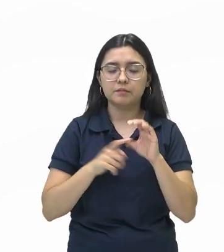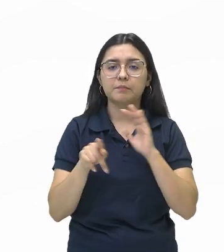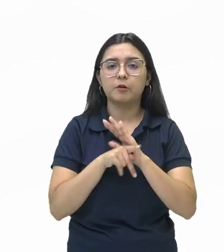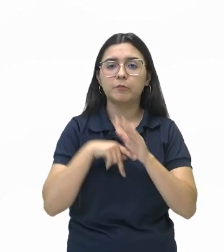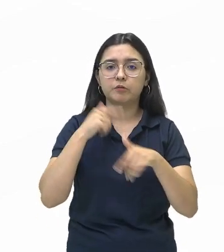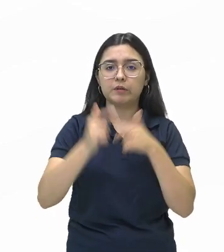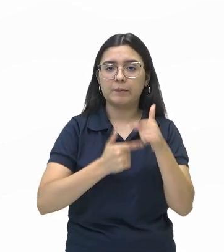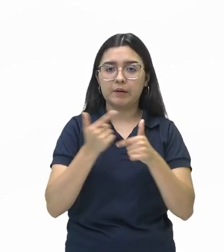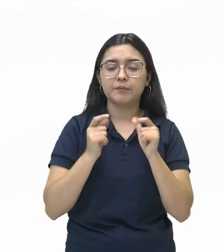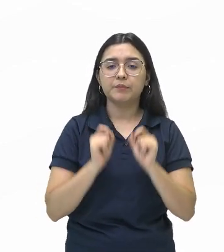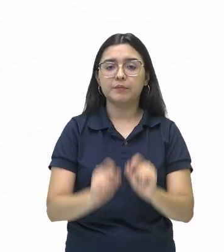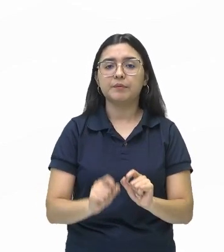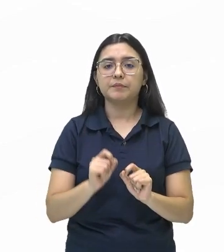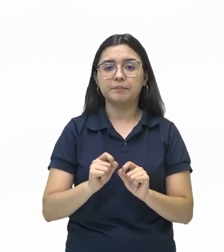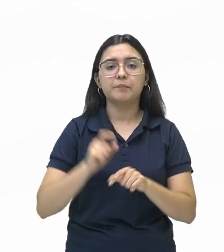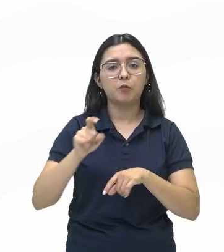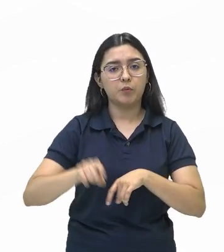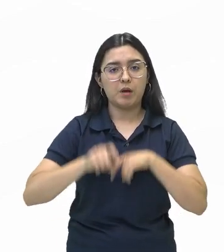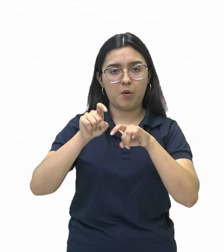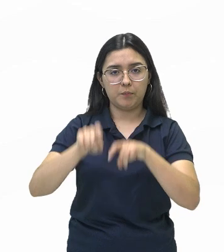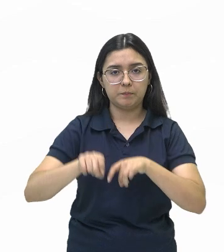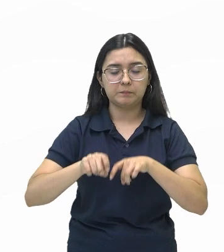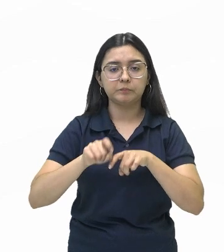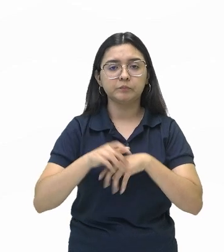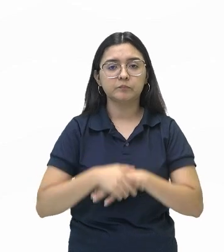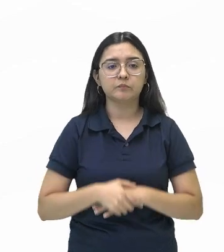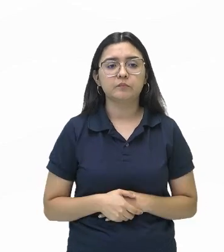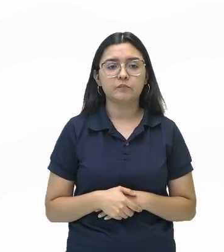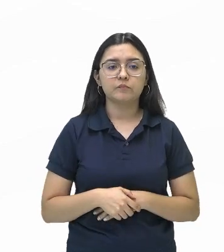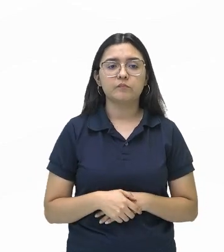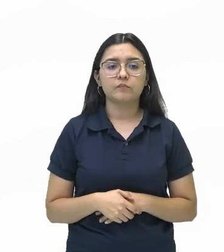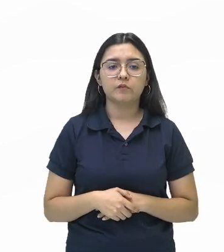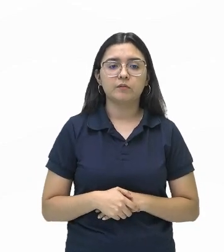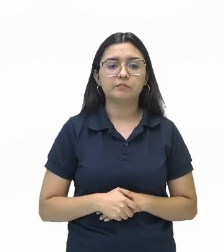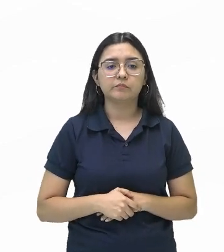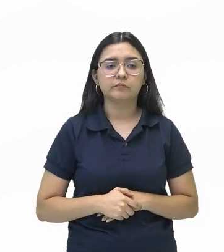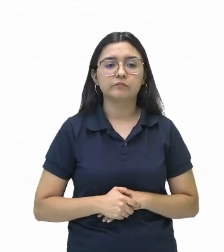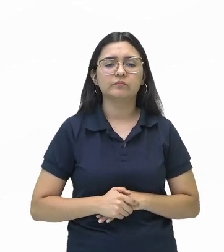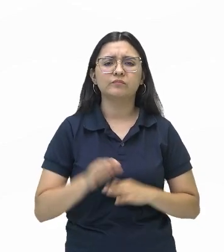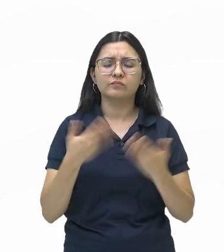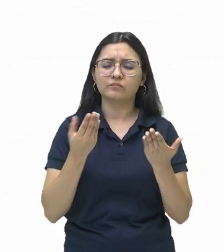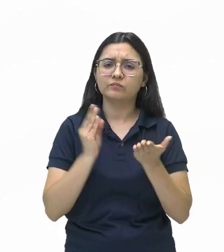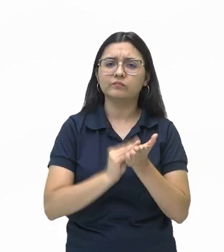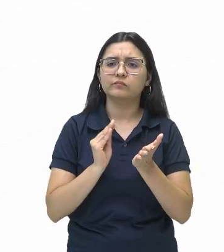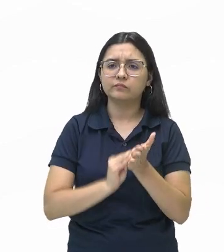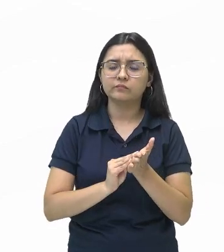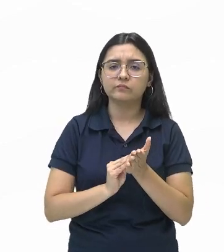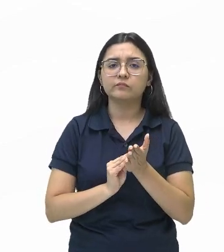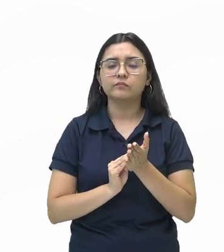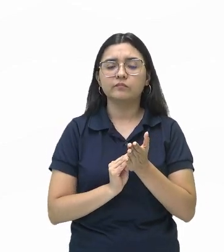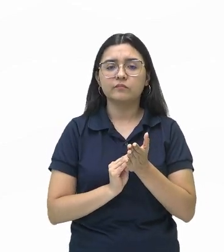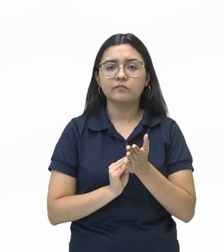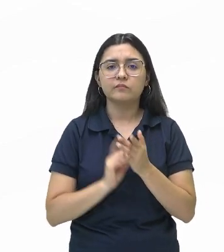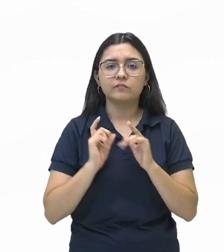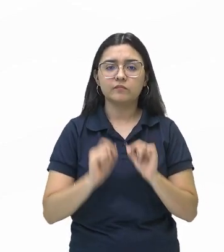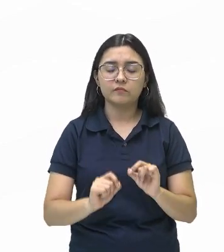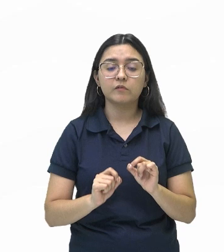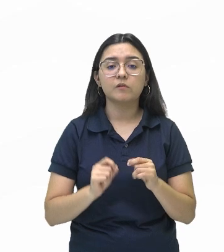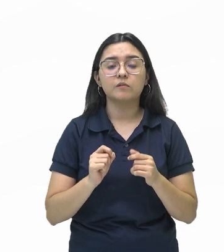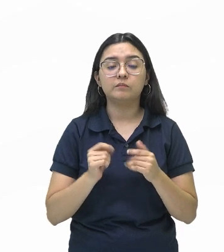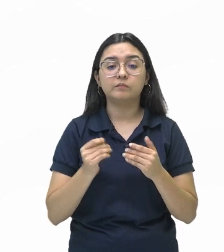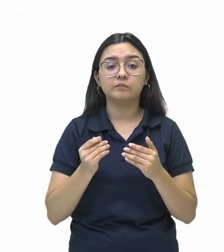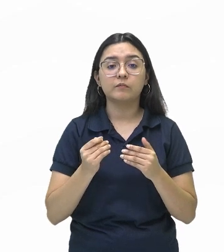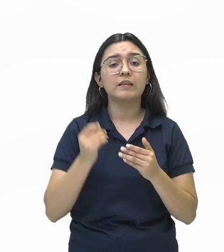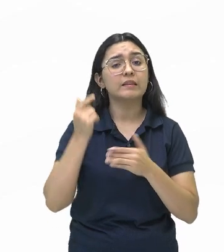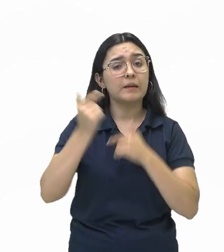do trabalho do trabalhador rural. A precarização do seu trabalho. Ele trabalha muito e também ele